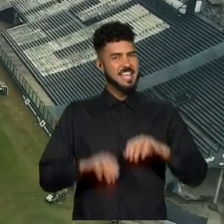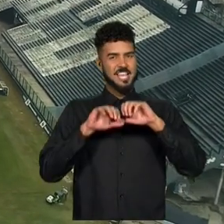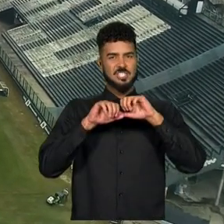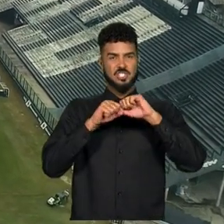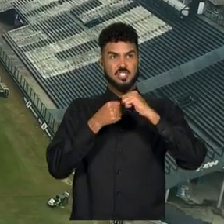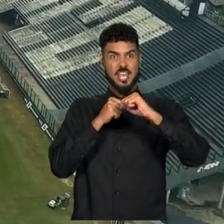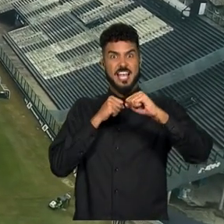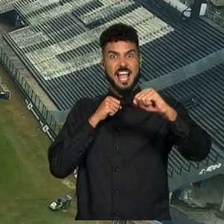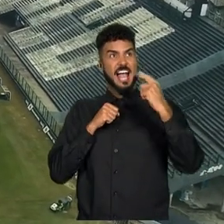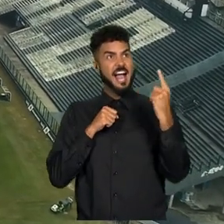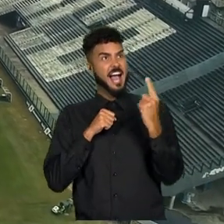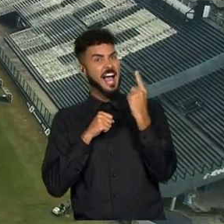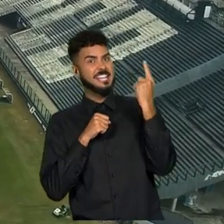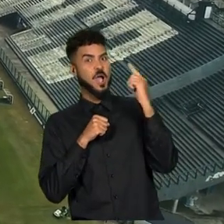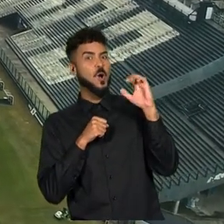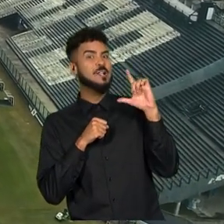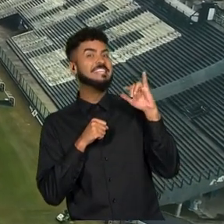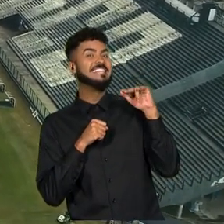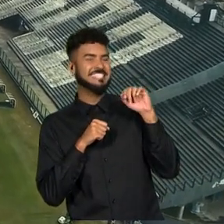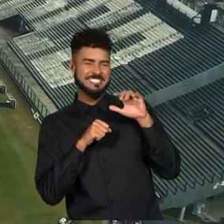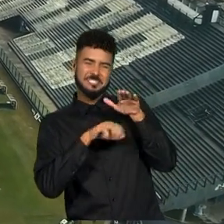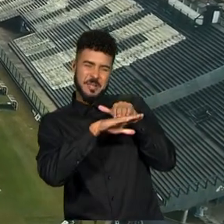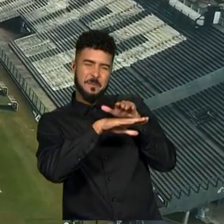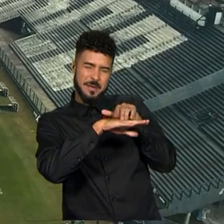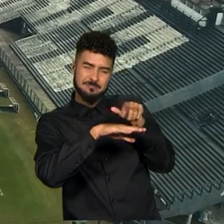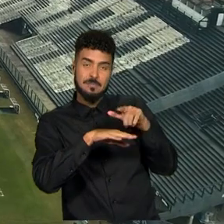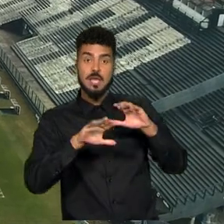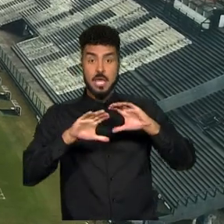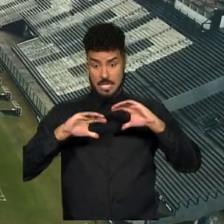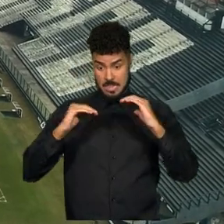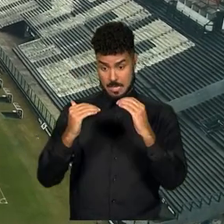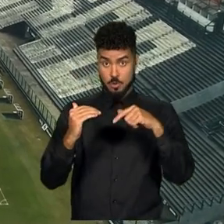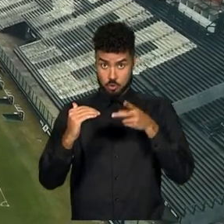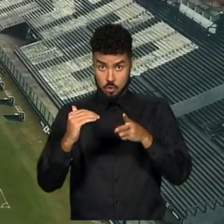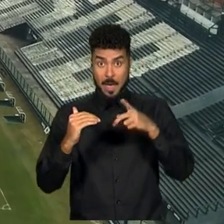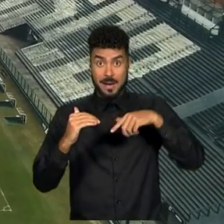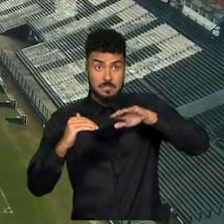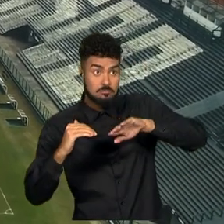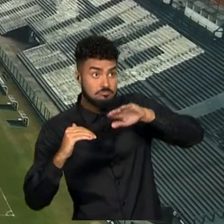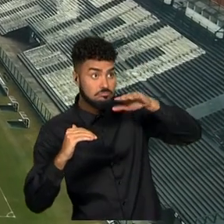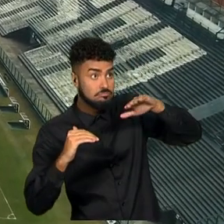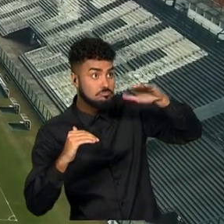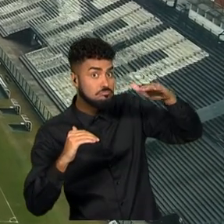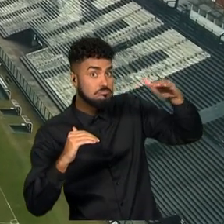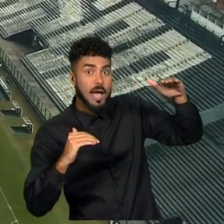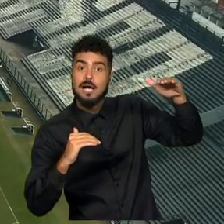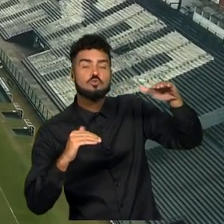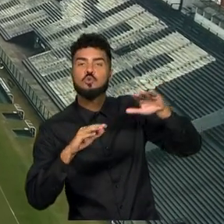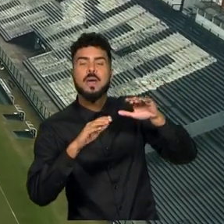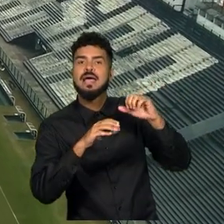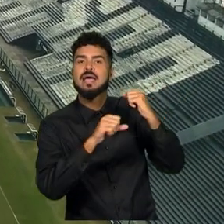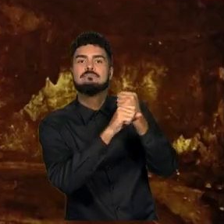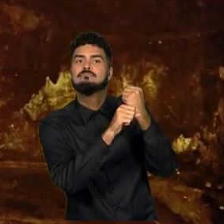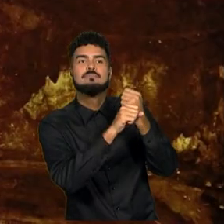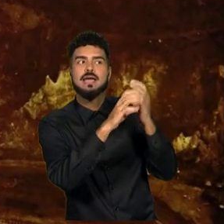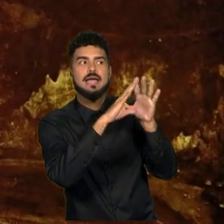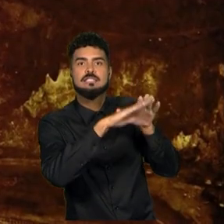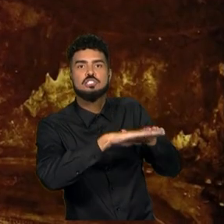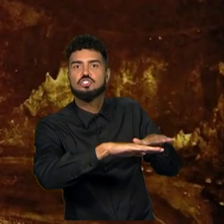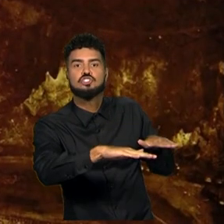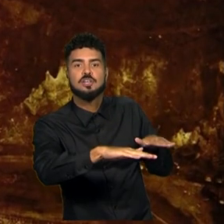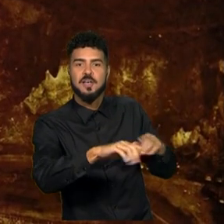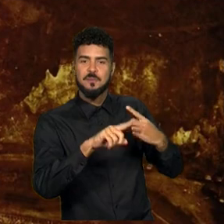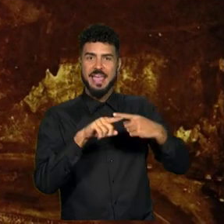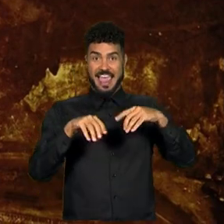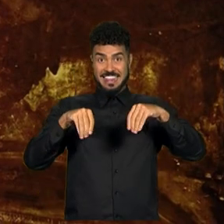Gigante da colina. O clube permanece, mas a colina, tão simbólica, já não existe mais. Parte